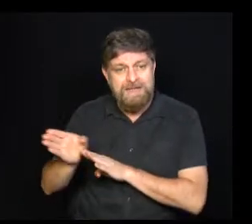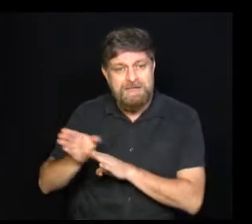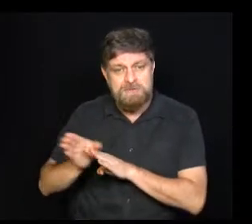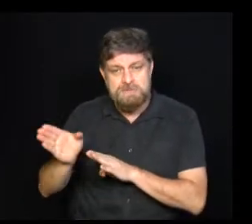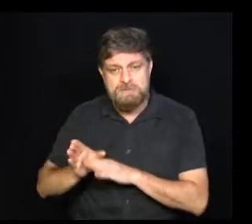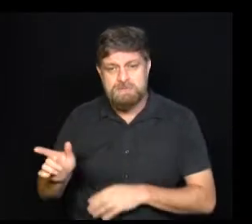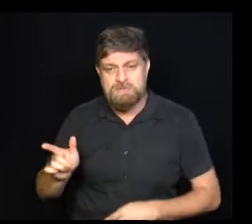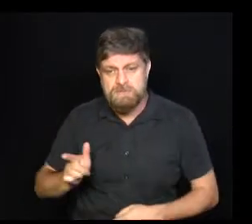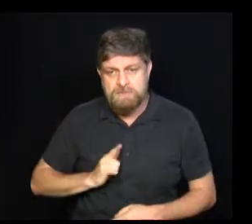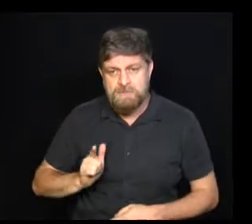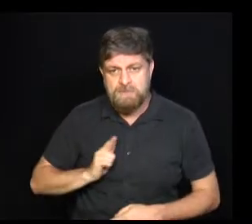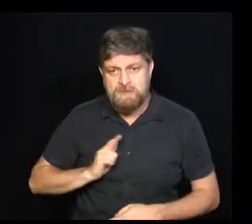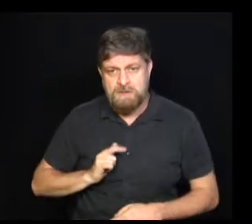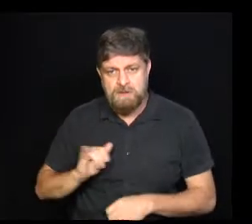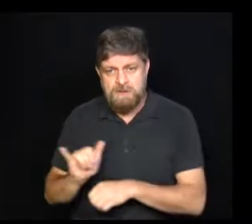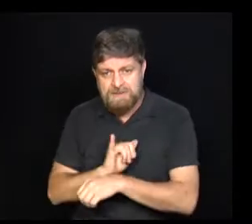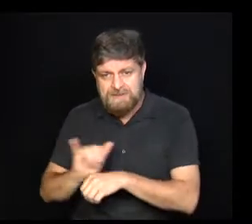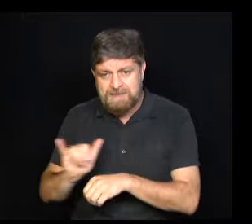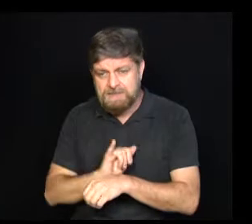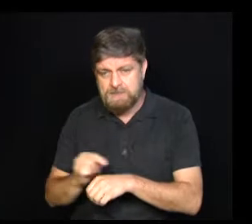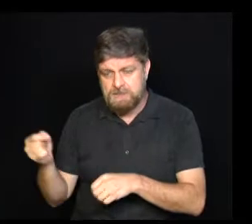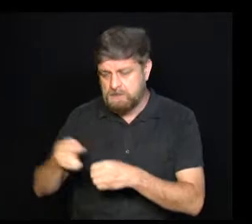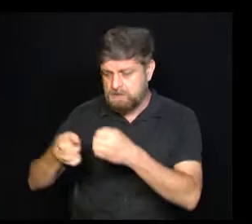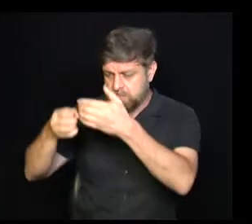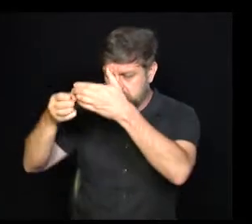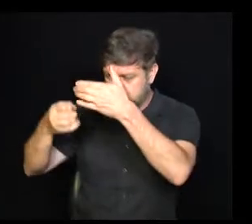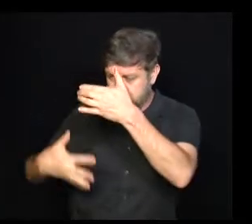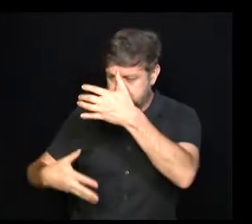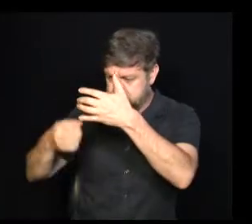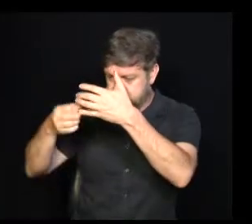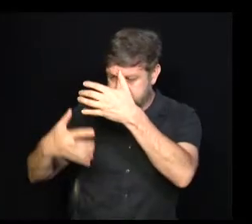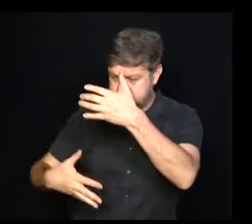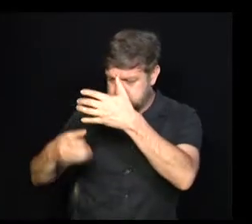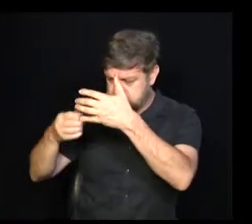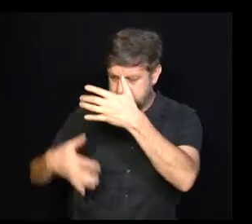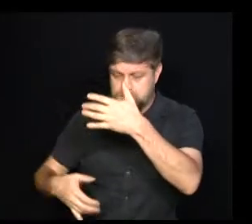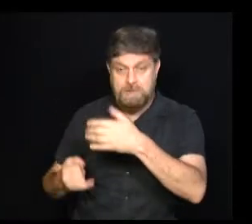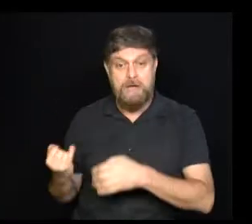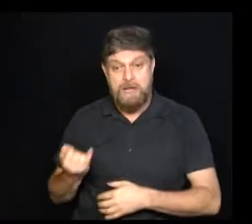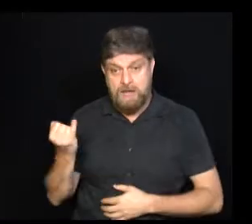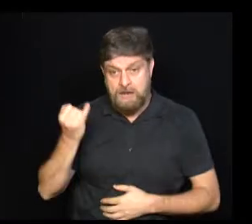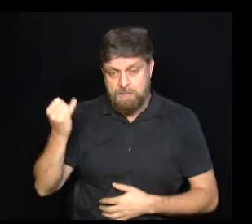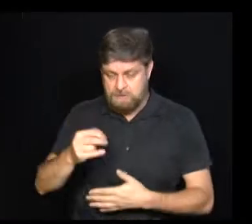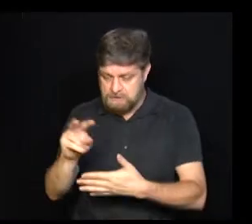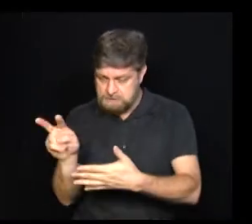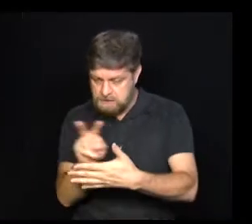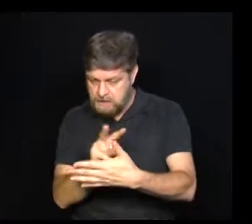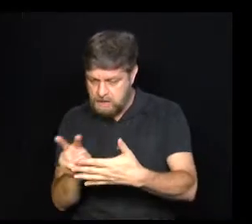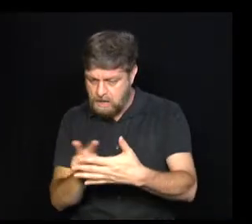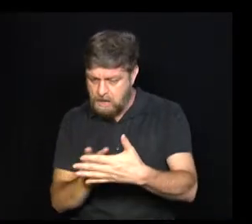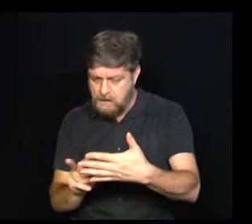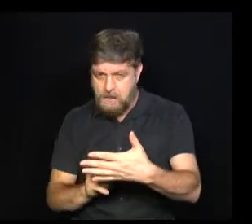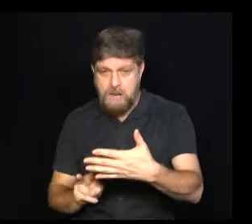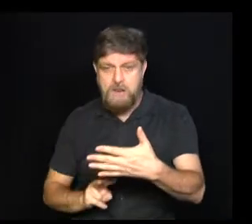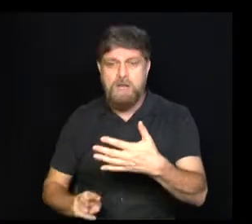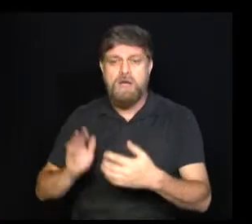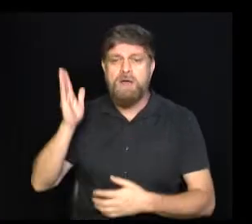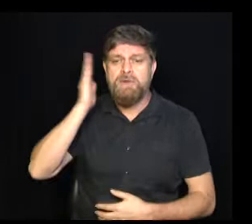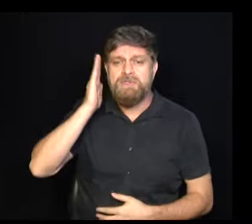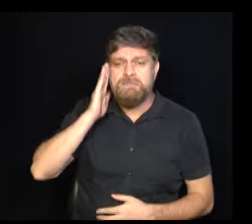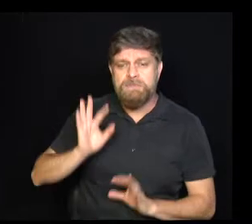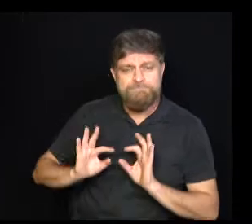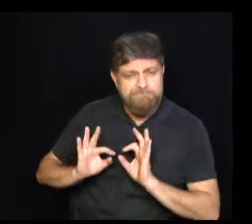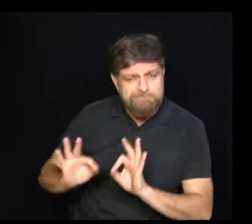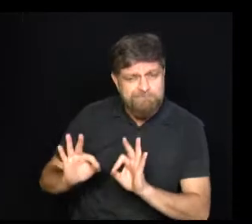alguns procedimentos que estão descritos ali, importante que se leia para saber exatamente como é